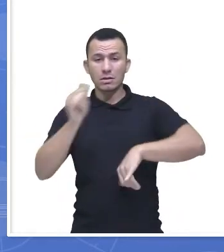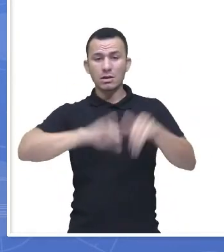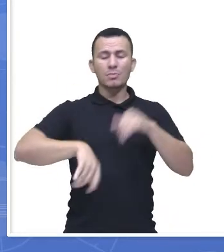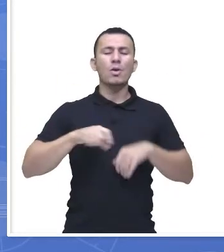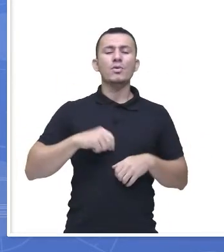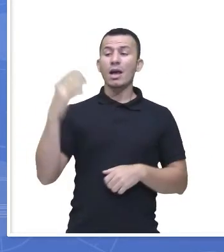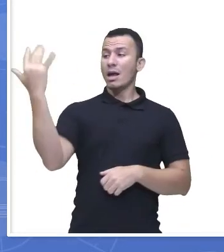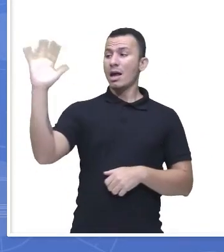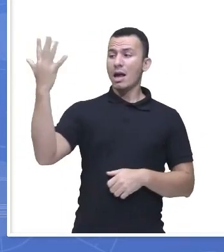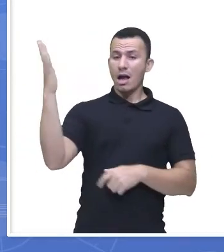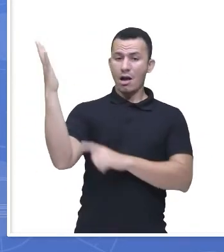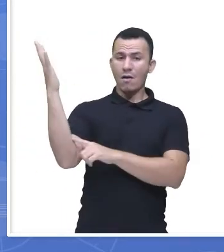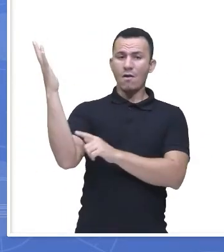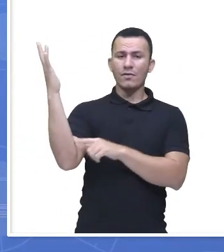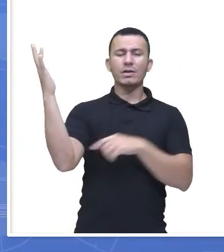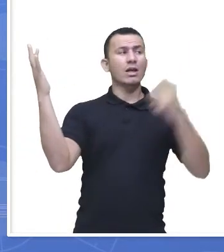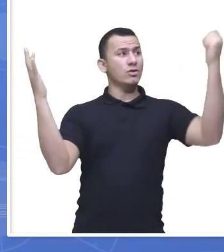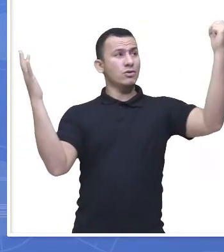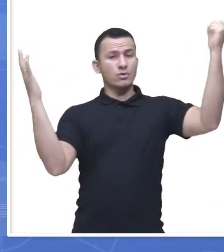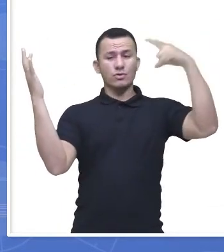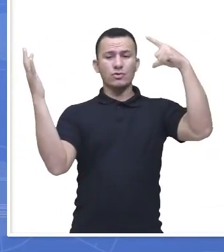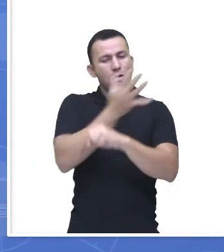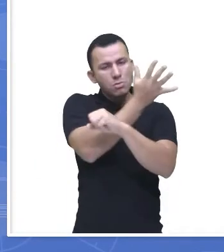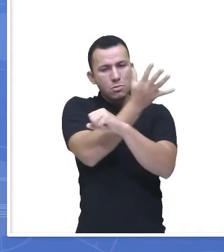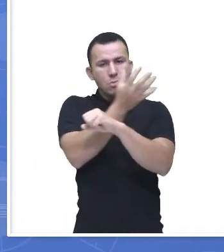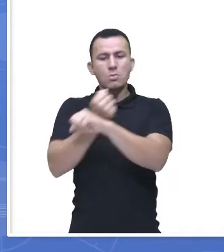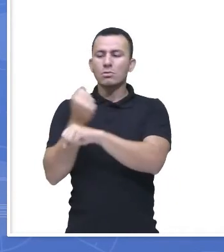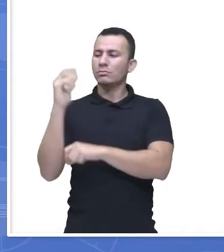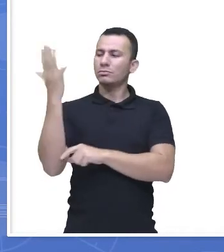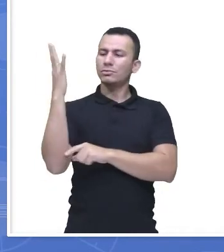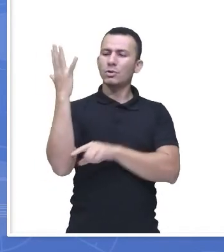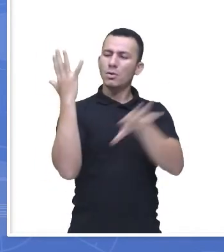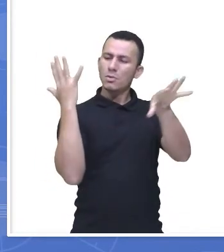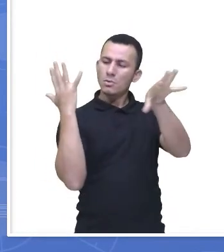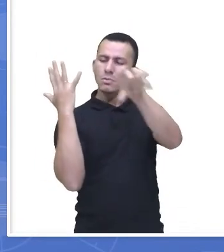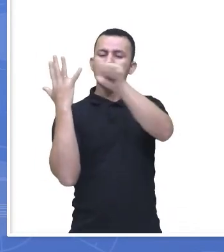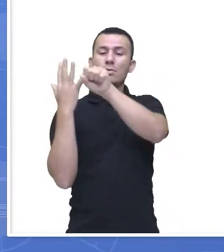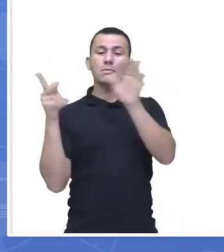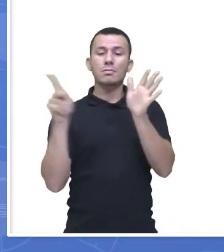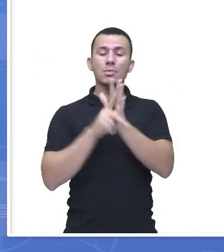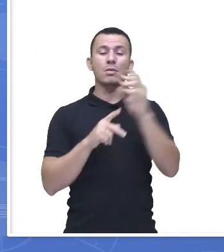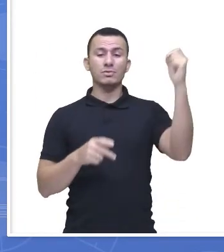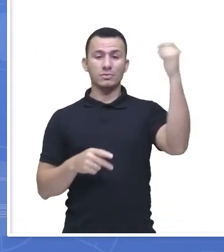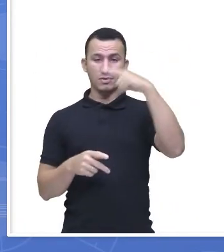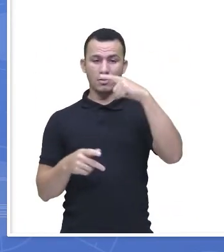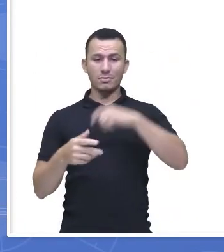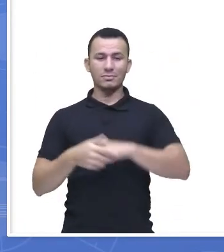Quem mais? Vinícius, da Escola Estadual Rio Preto da Eva, também colocou letra B.